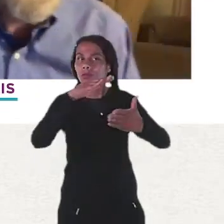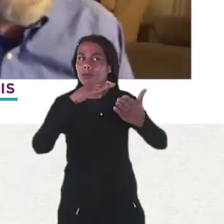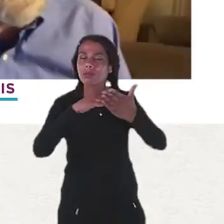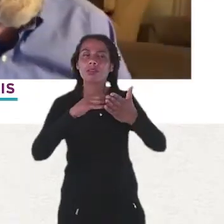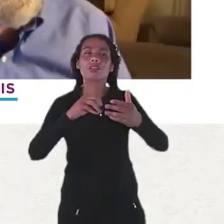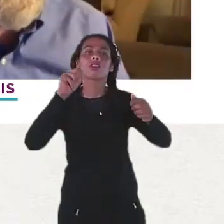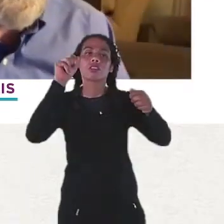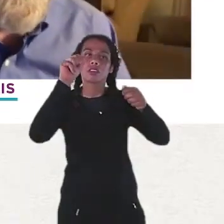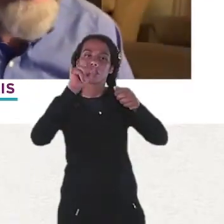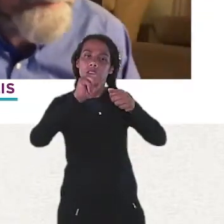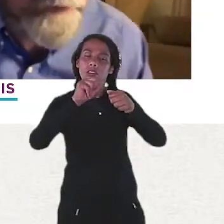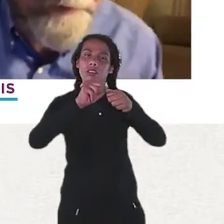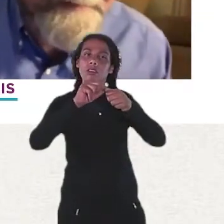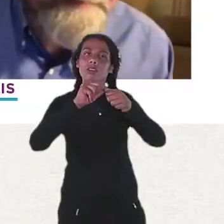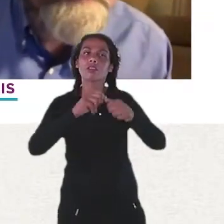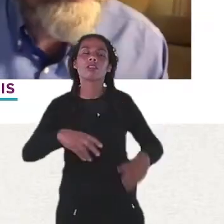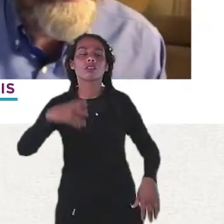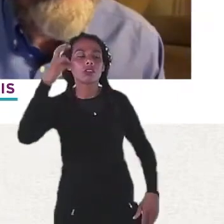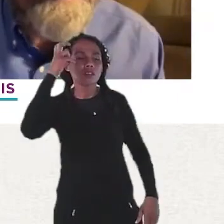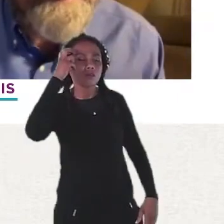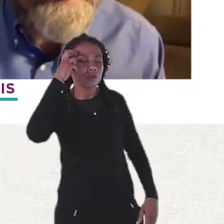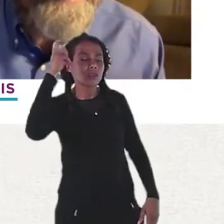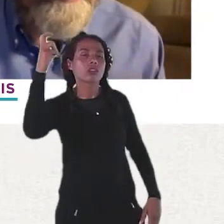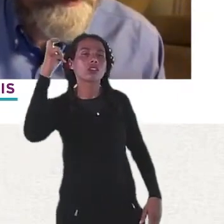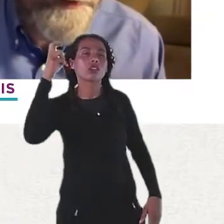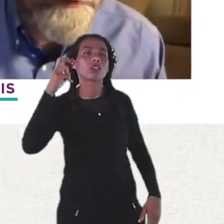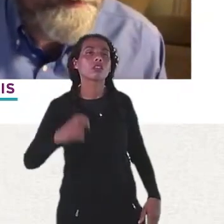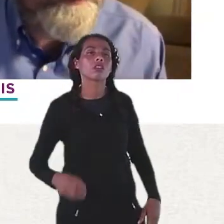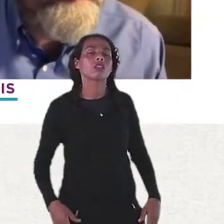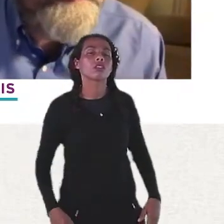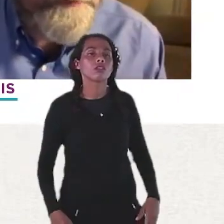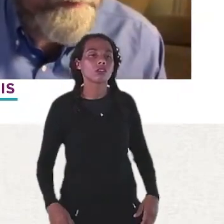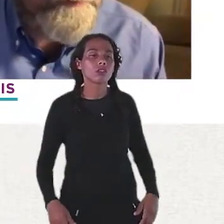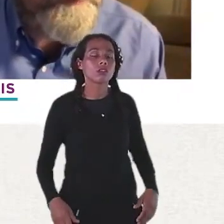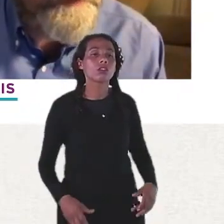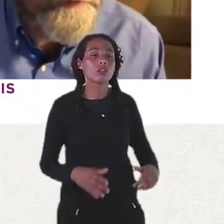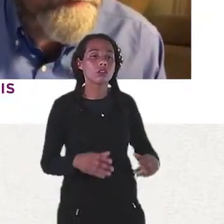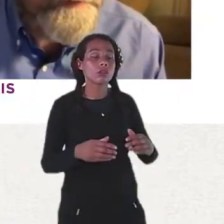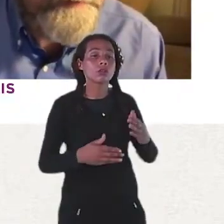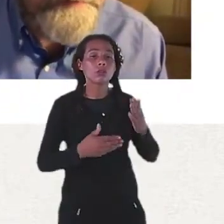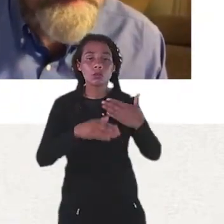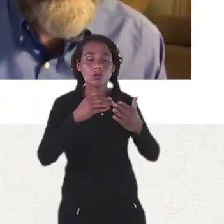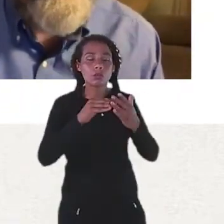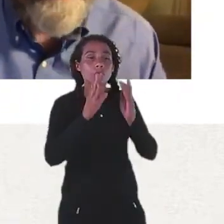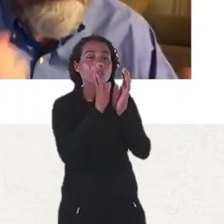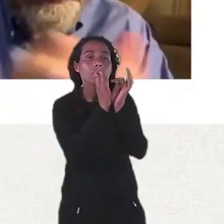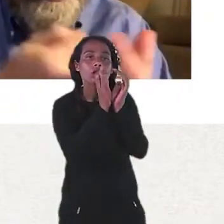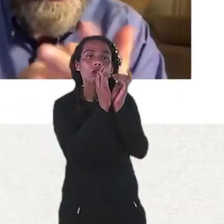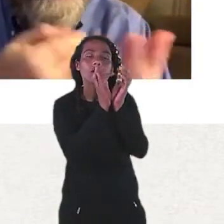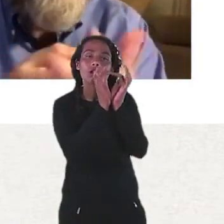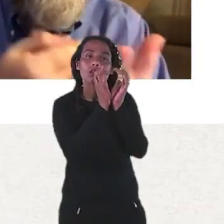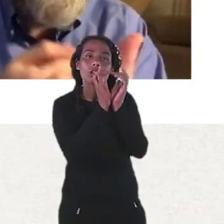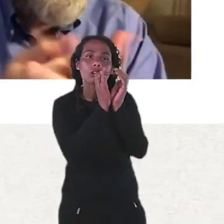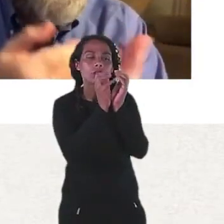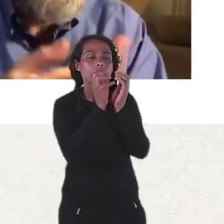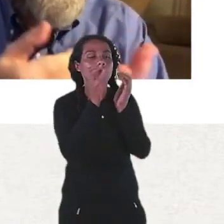nosso talento, inteligência, todas essas são propriedades analógicas do tecido neural. Elas estão